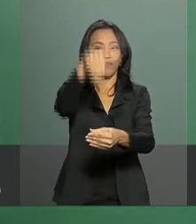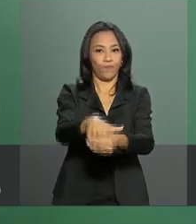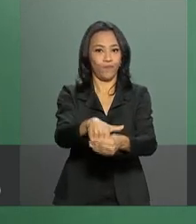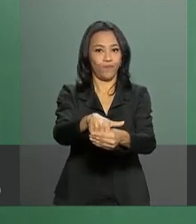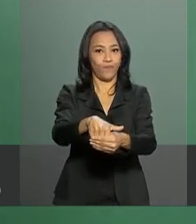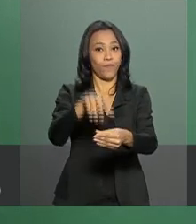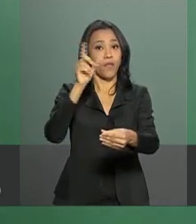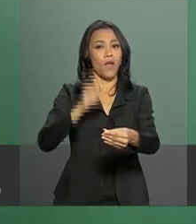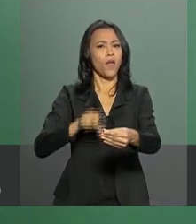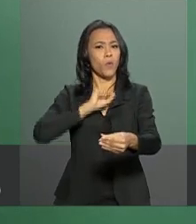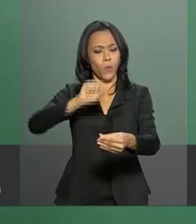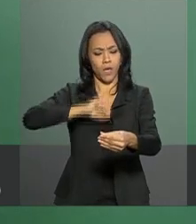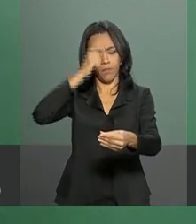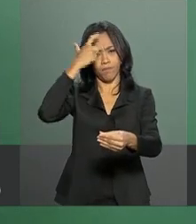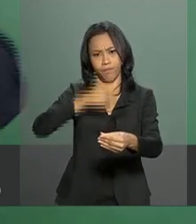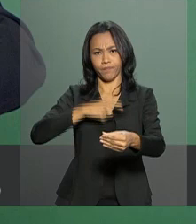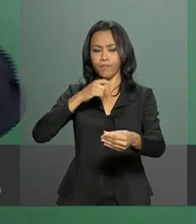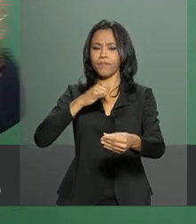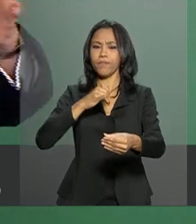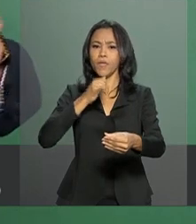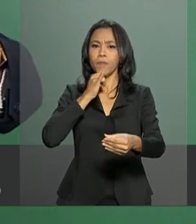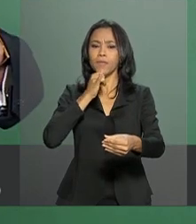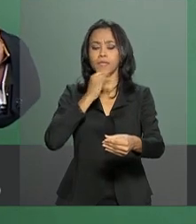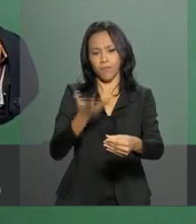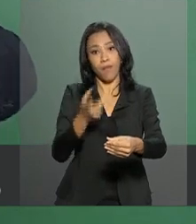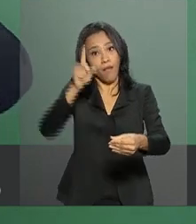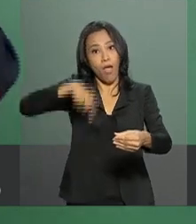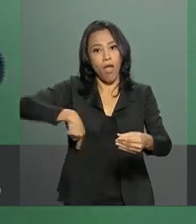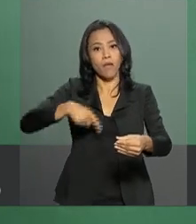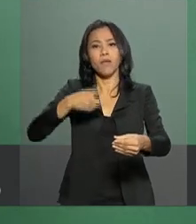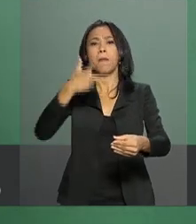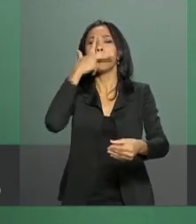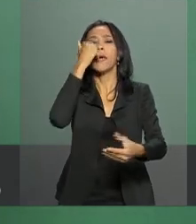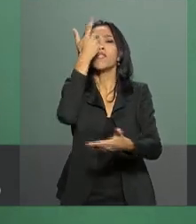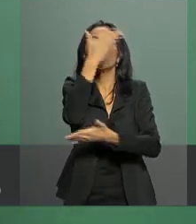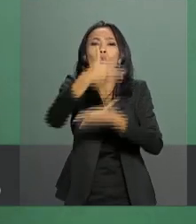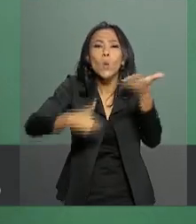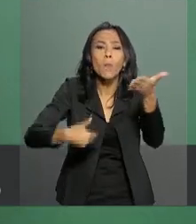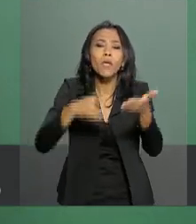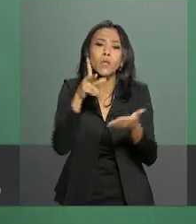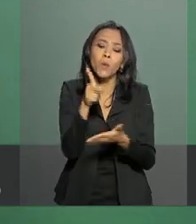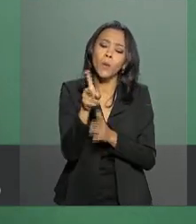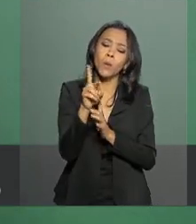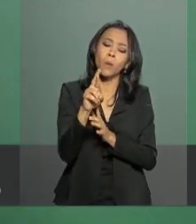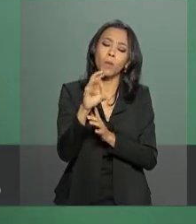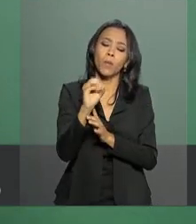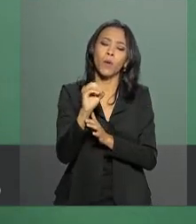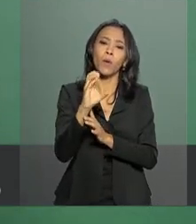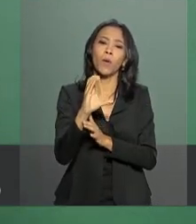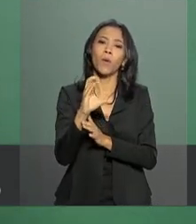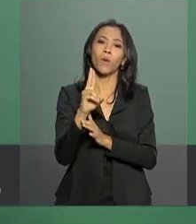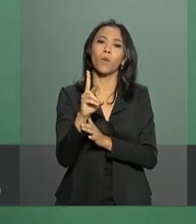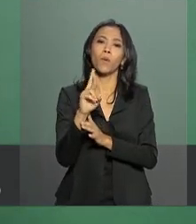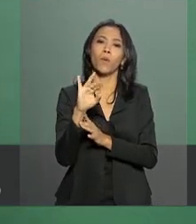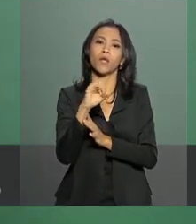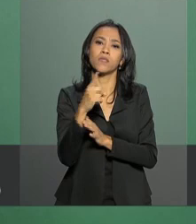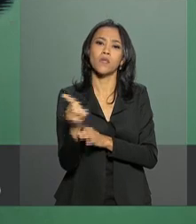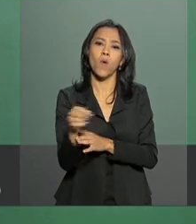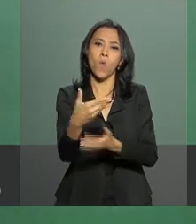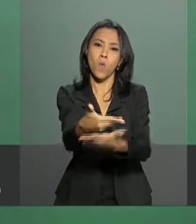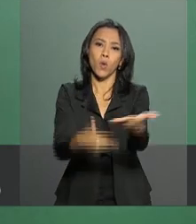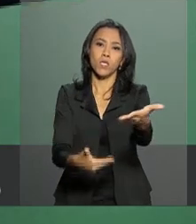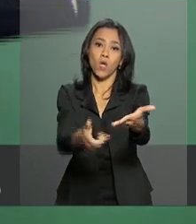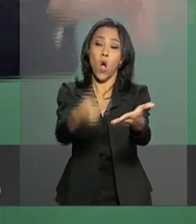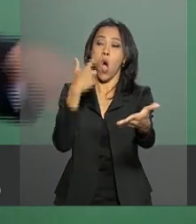procuração o exatamente uma procuração que eu dou a alguém para que